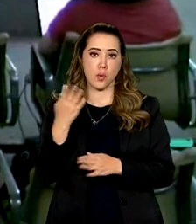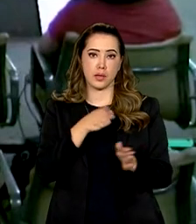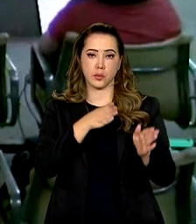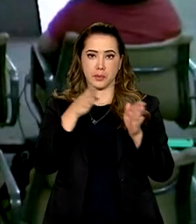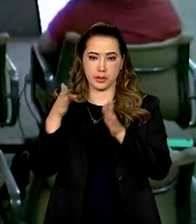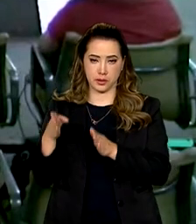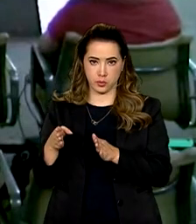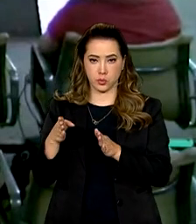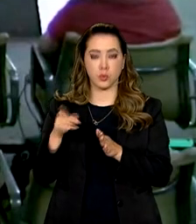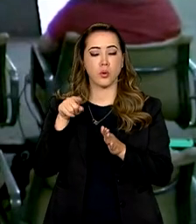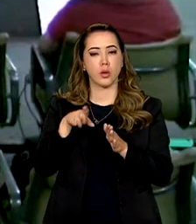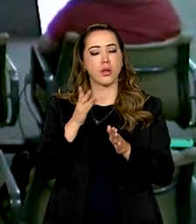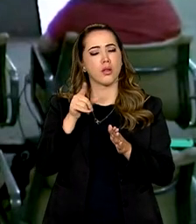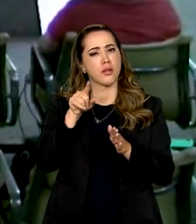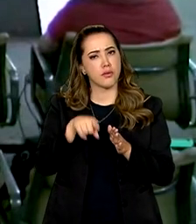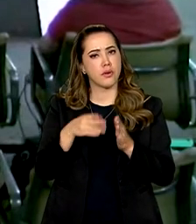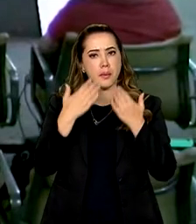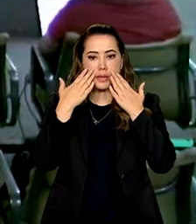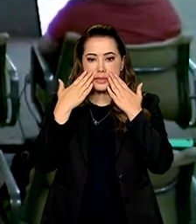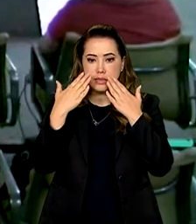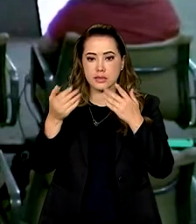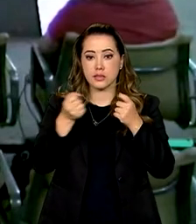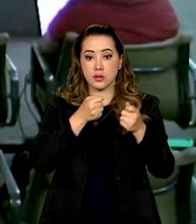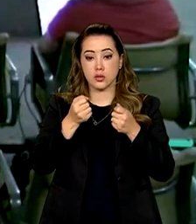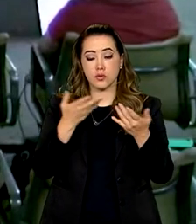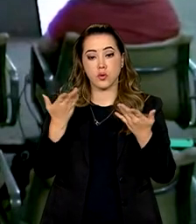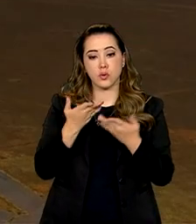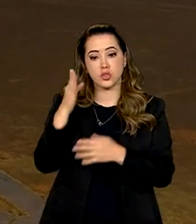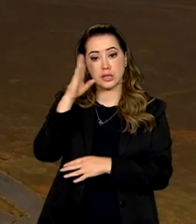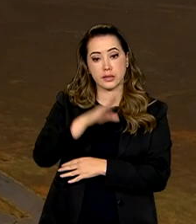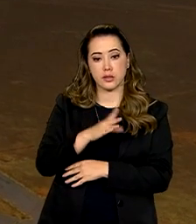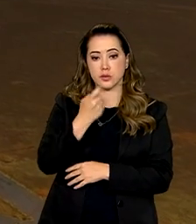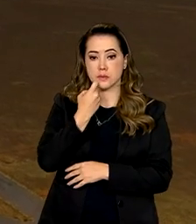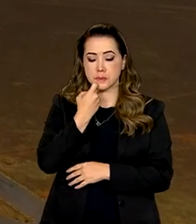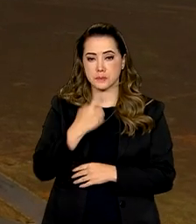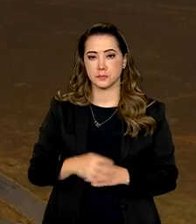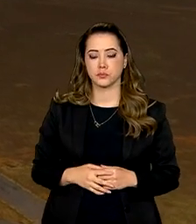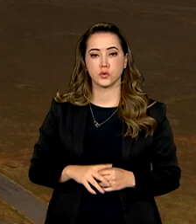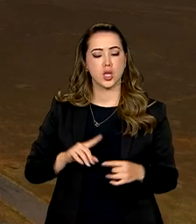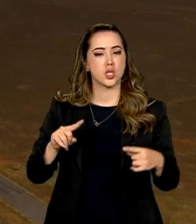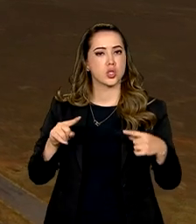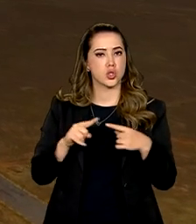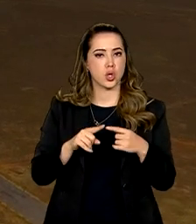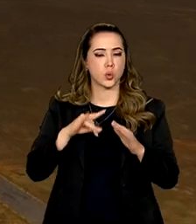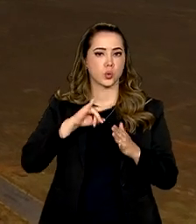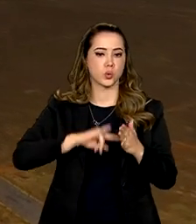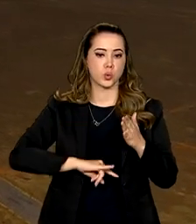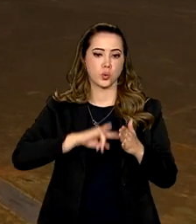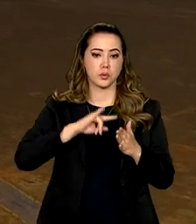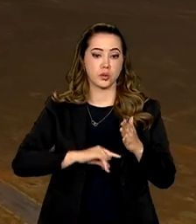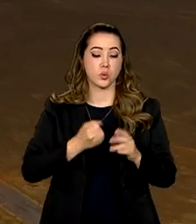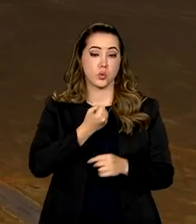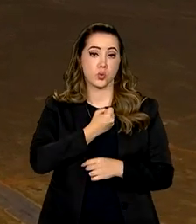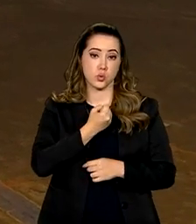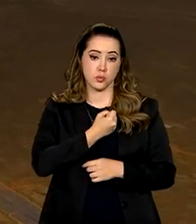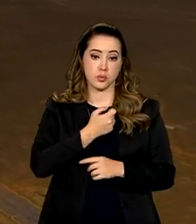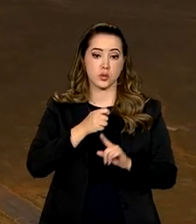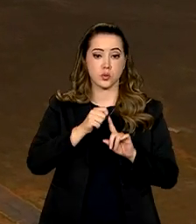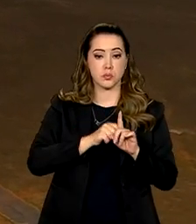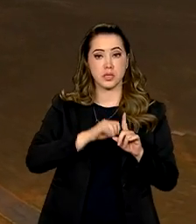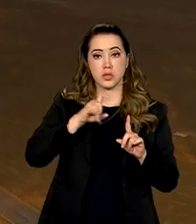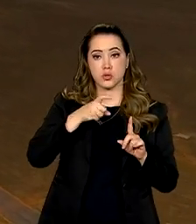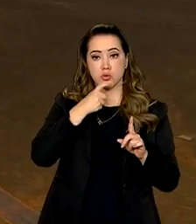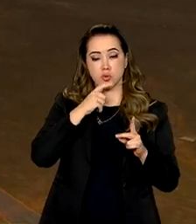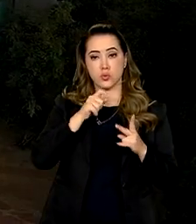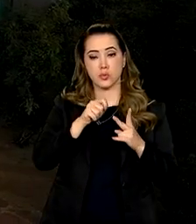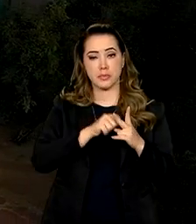foi apresentado em uma coletiva de imprensa na tarde desta sexta-feira. De acordo com o documento, os números dos meses de julho